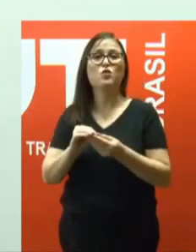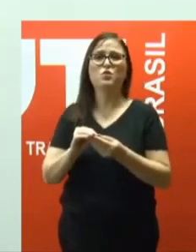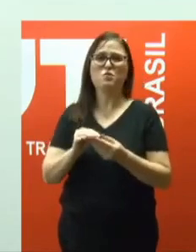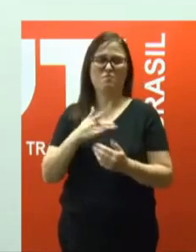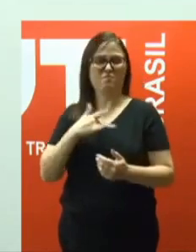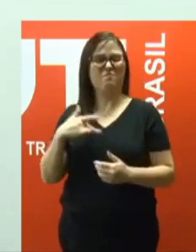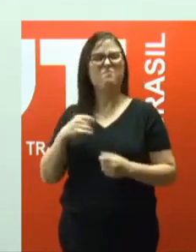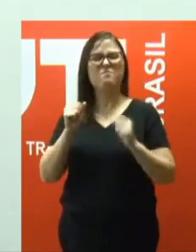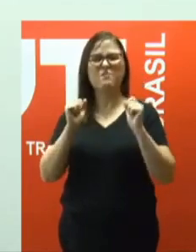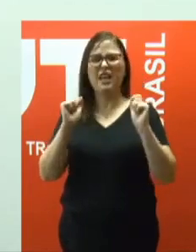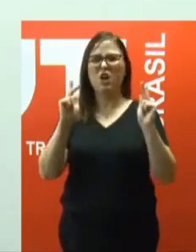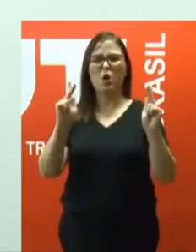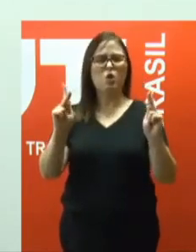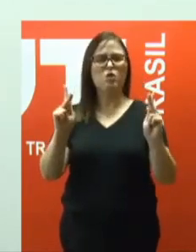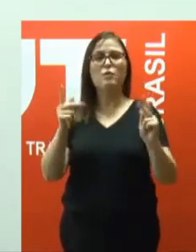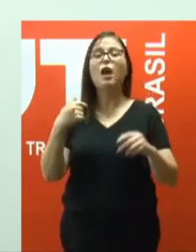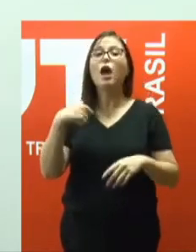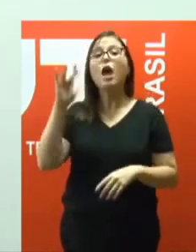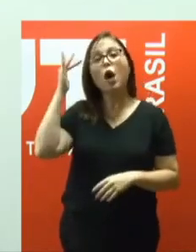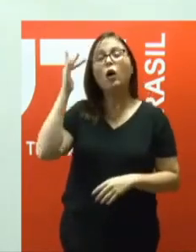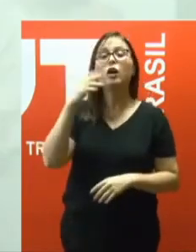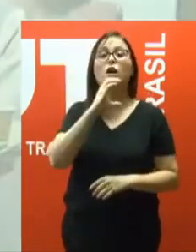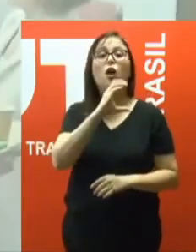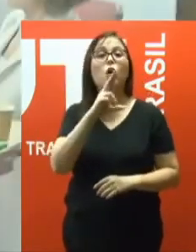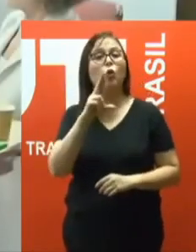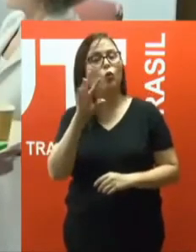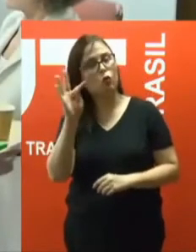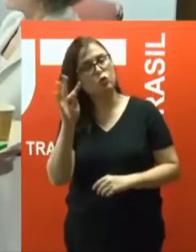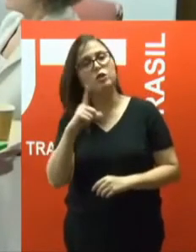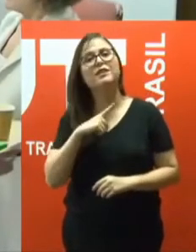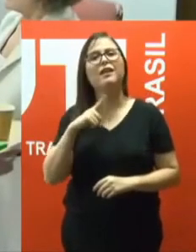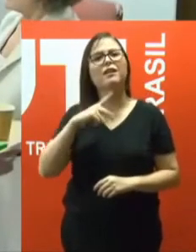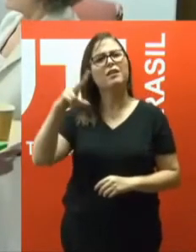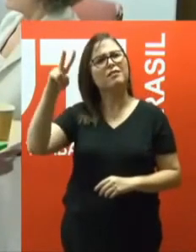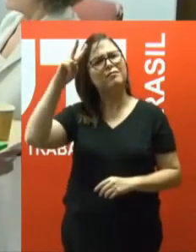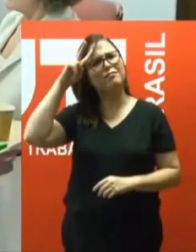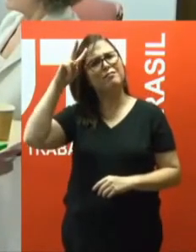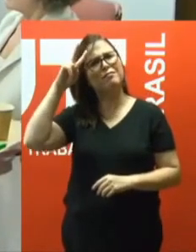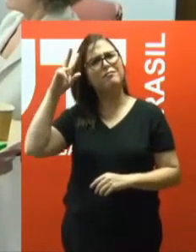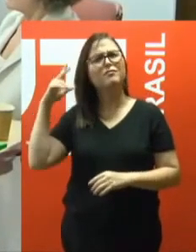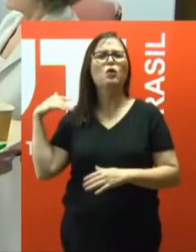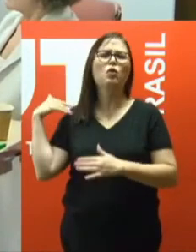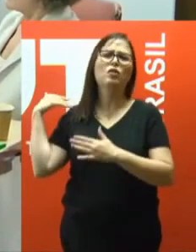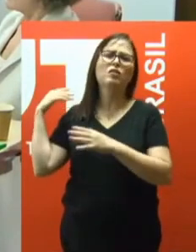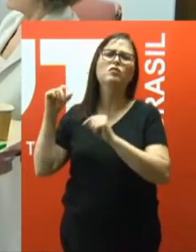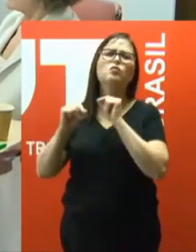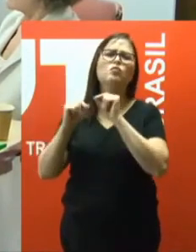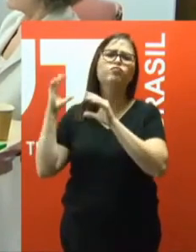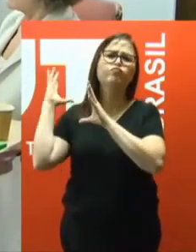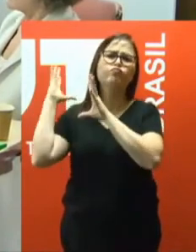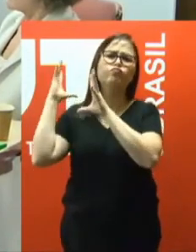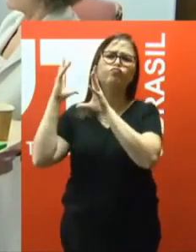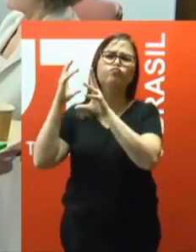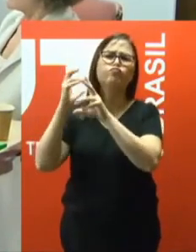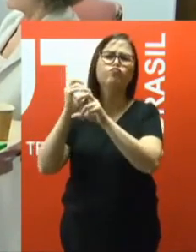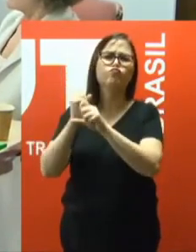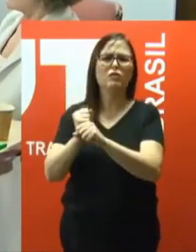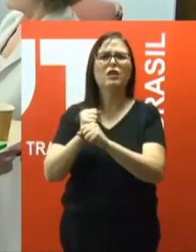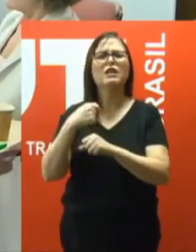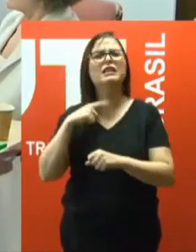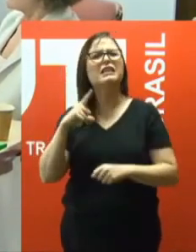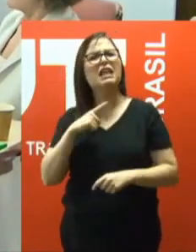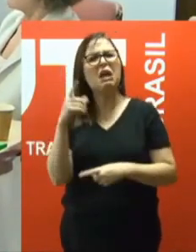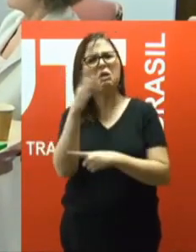acho que a CUT tem história, a CUT tem quadros e a CUT tem